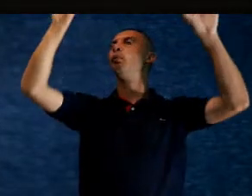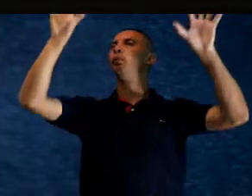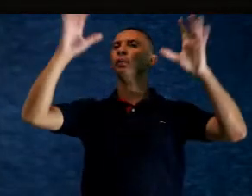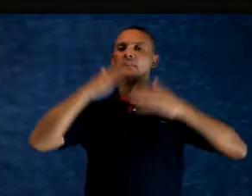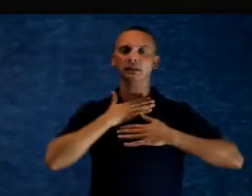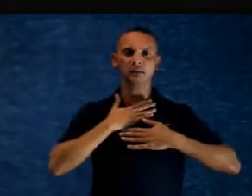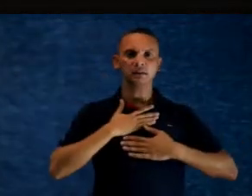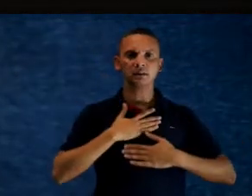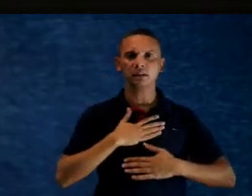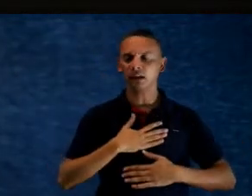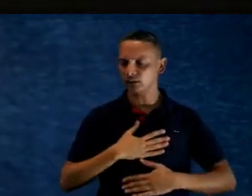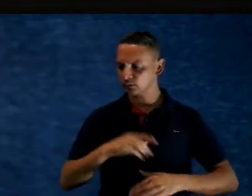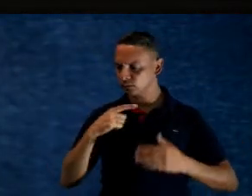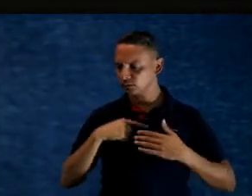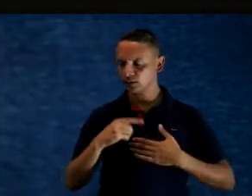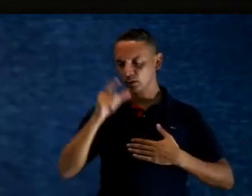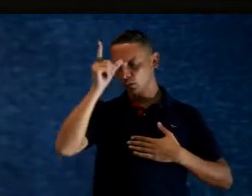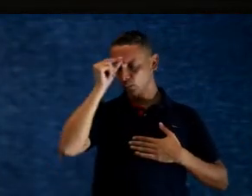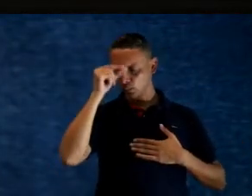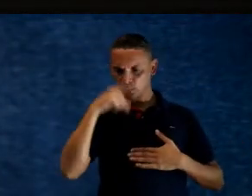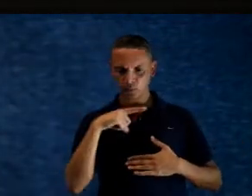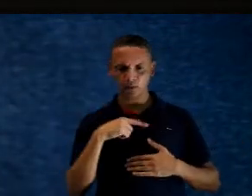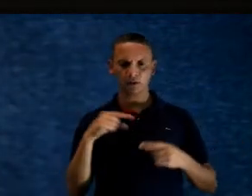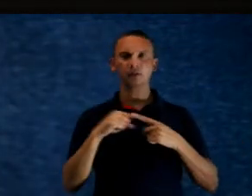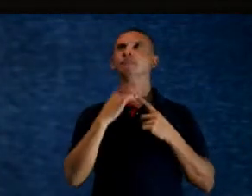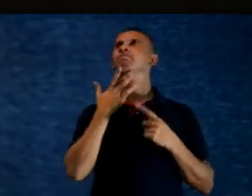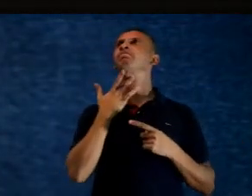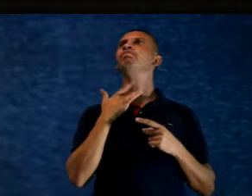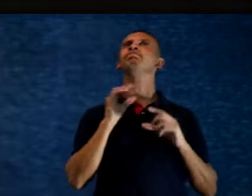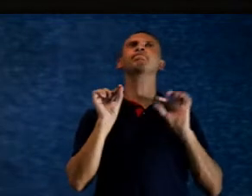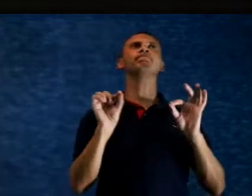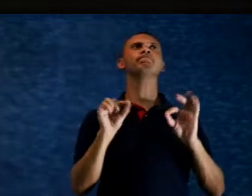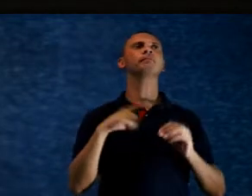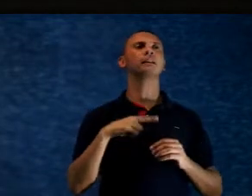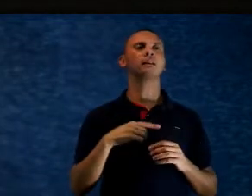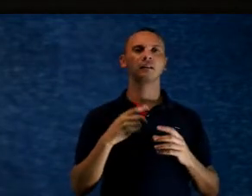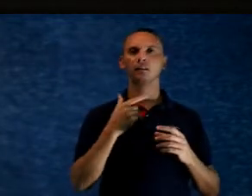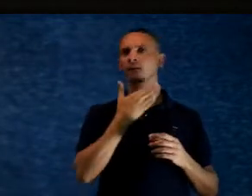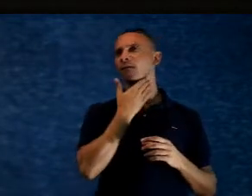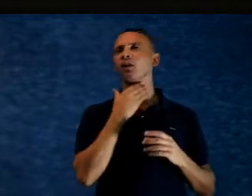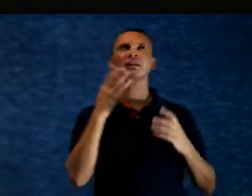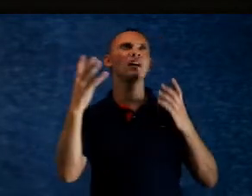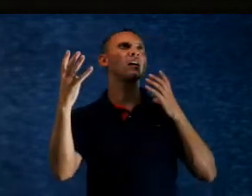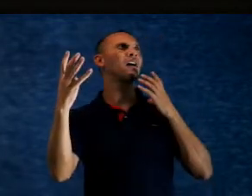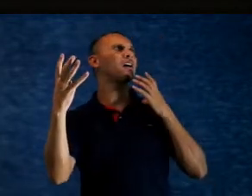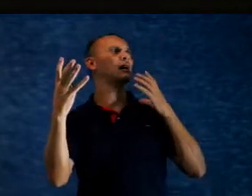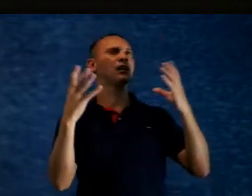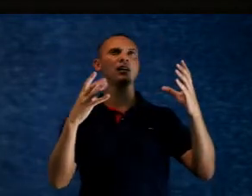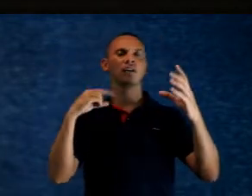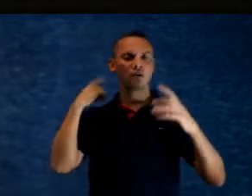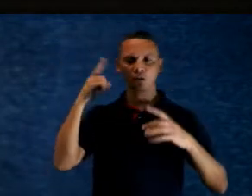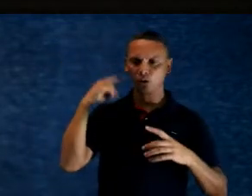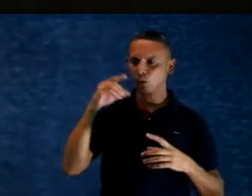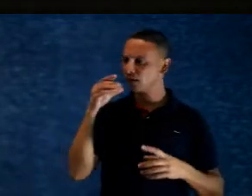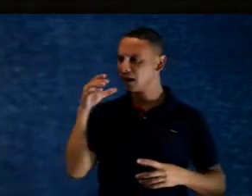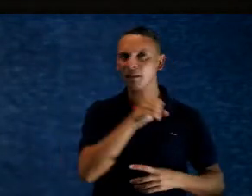se fragmenta em minha infância. Eu teria 4, 12, 13 anos nessa época, não sei bem. Meus dias eram sempre